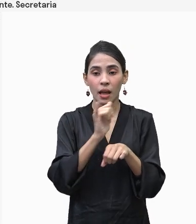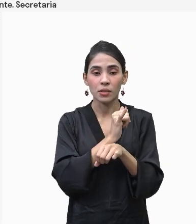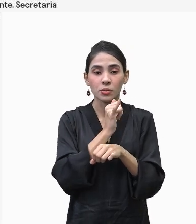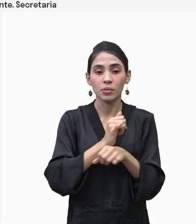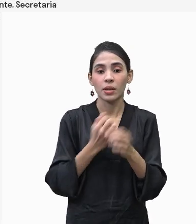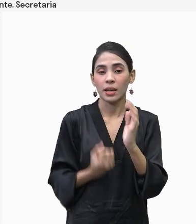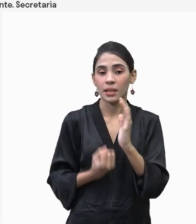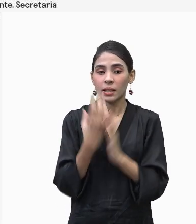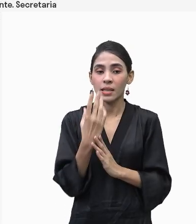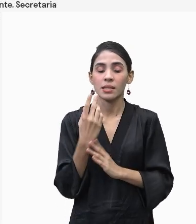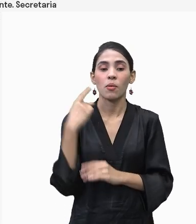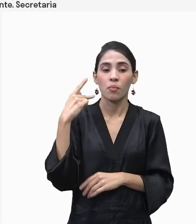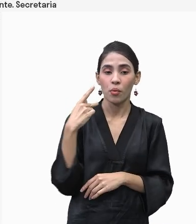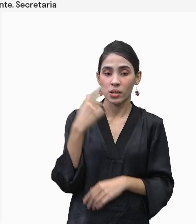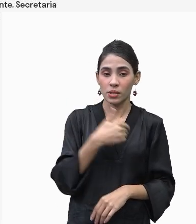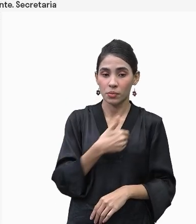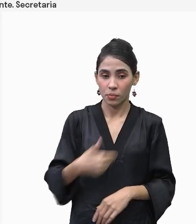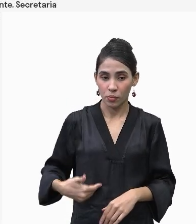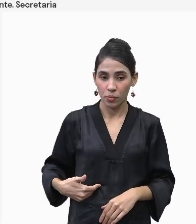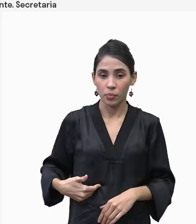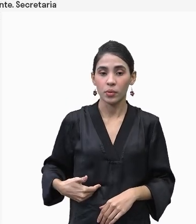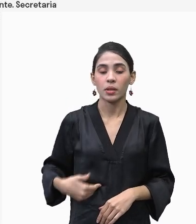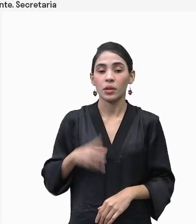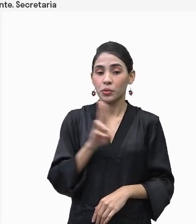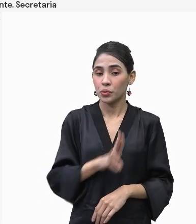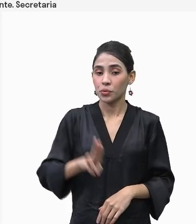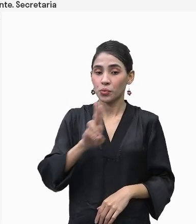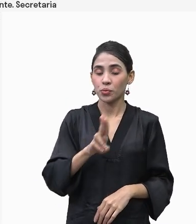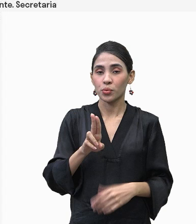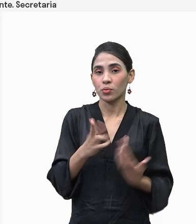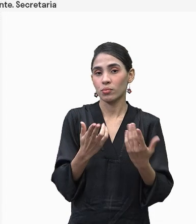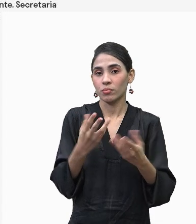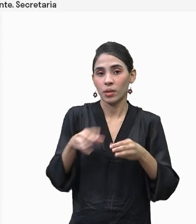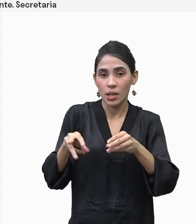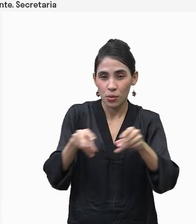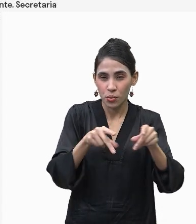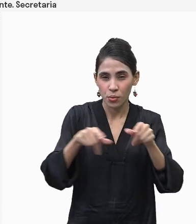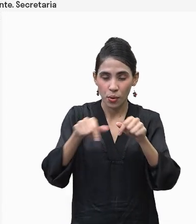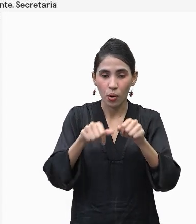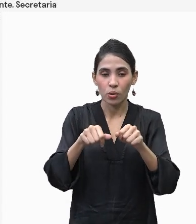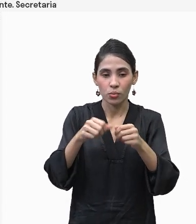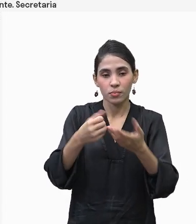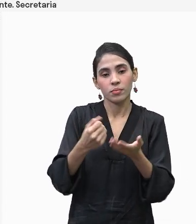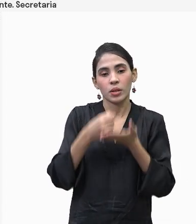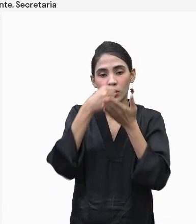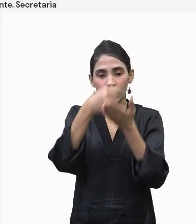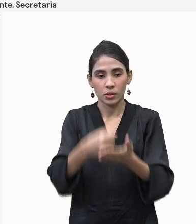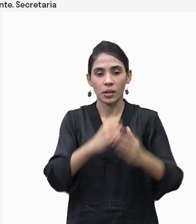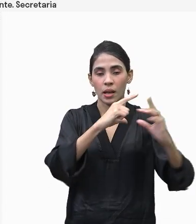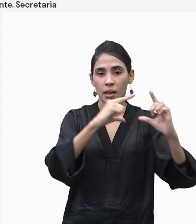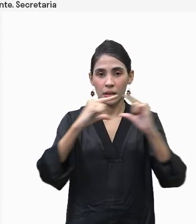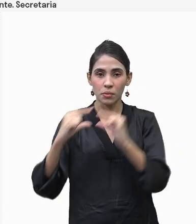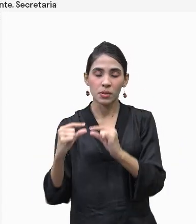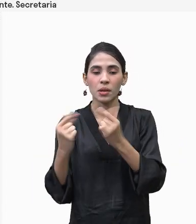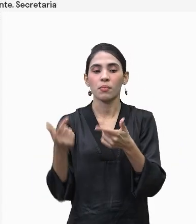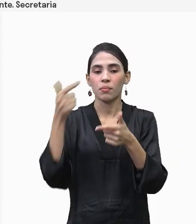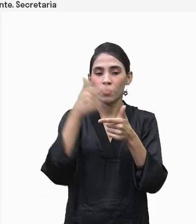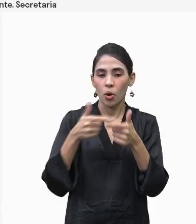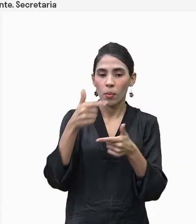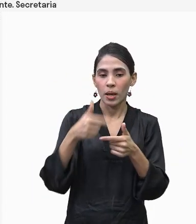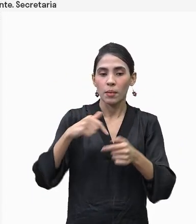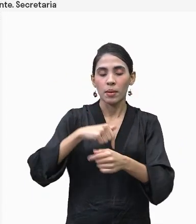formulação de políticas públicas de uso do solo, contribuindo para a redução dos